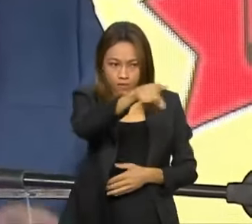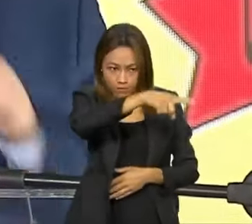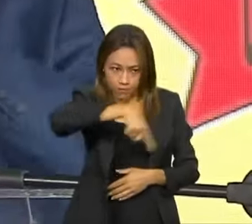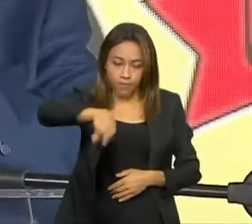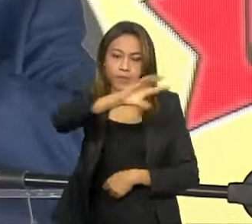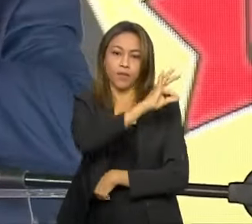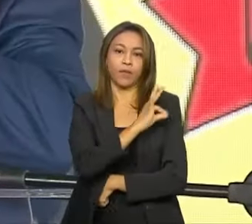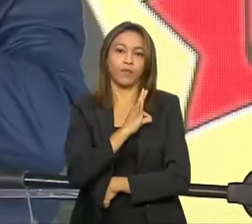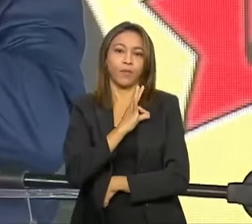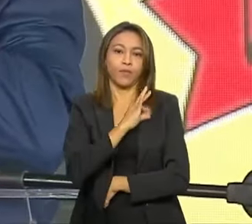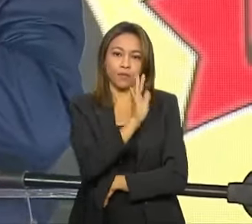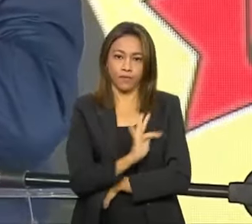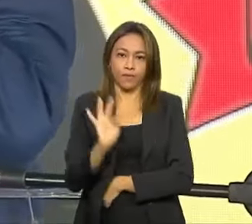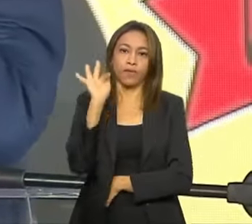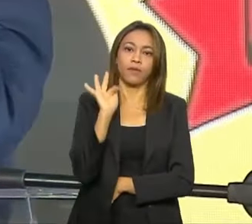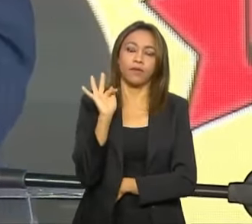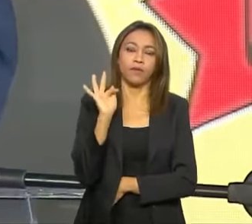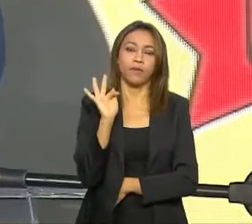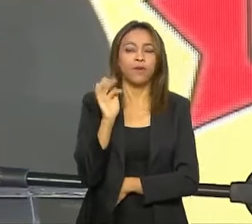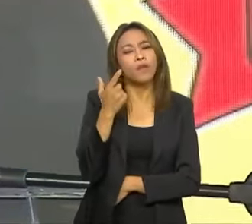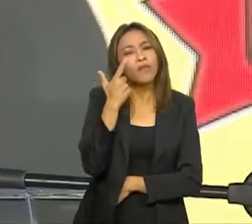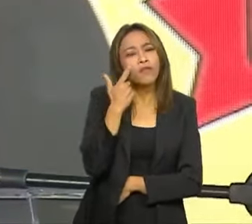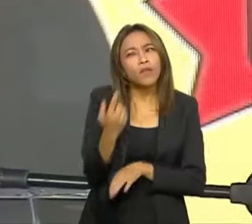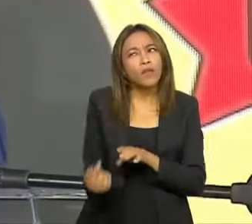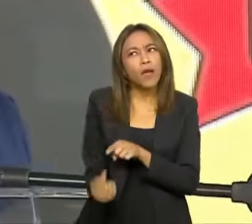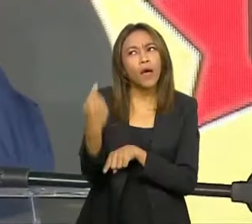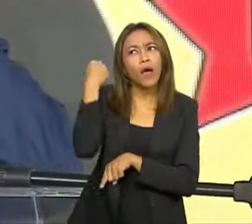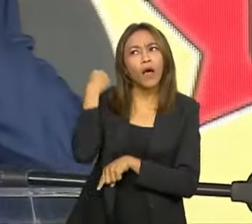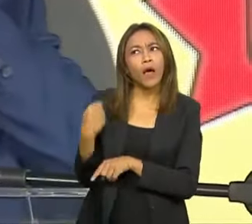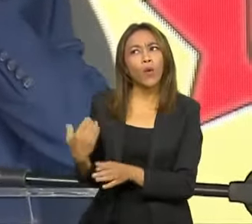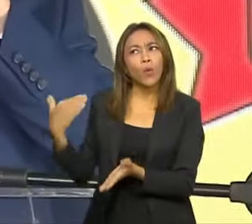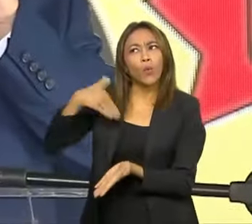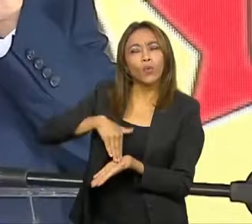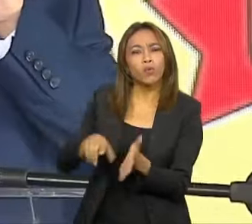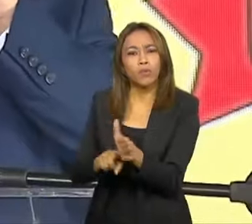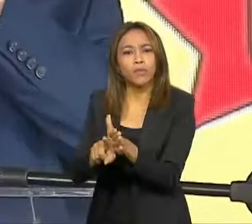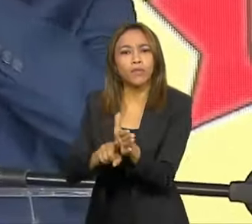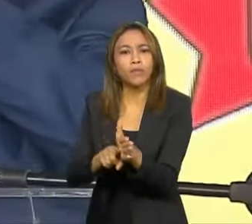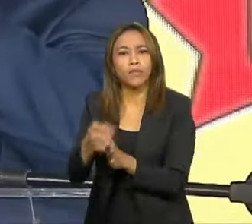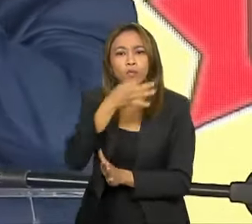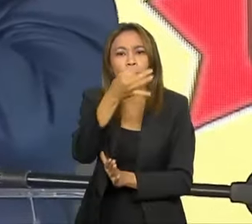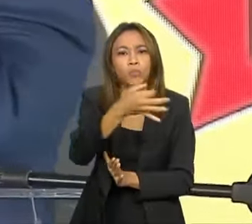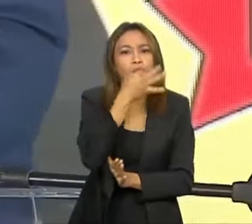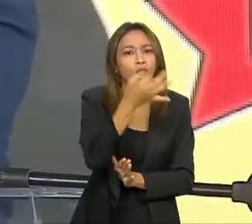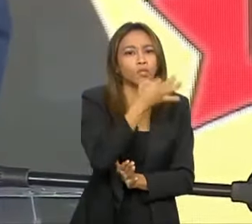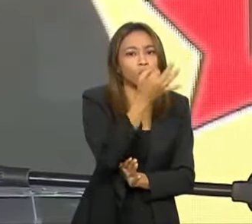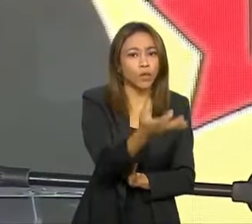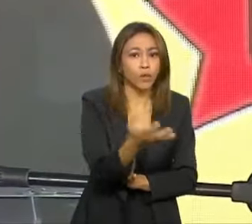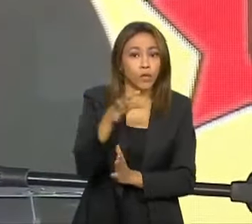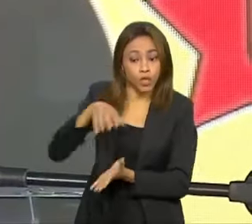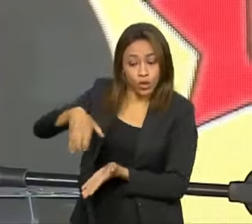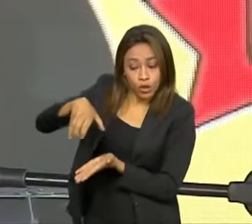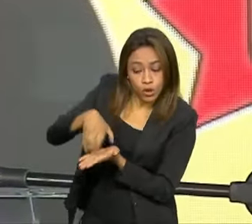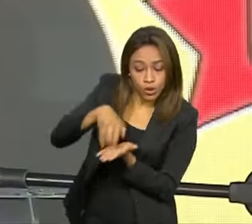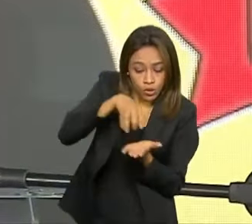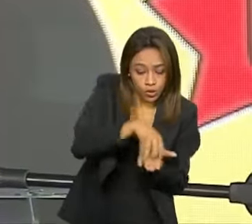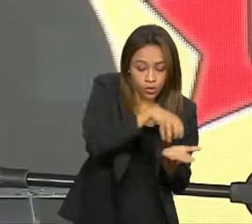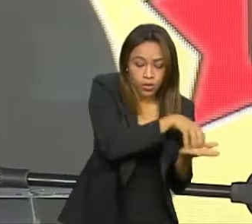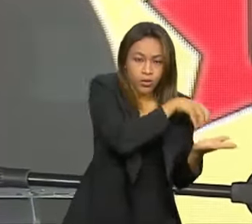E vejam, na última pesquisa de opinião pública, entre as instituições de